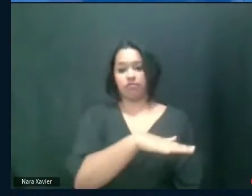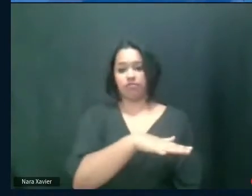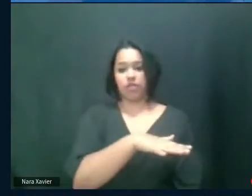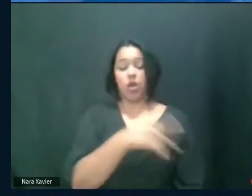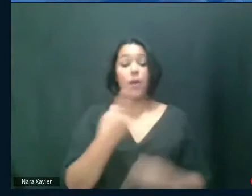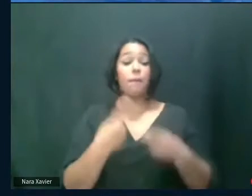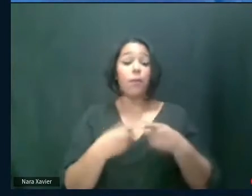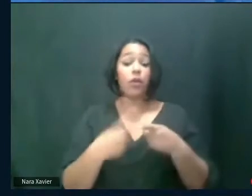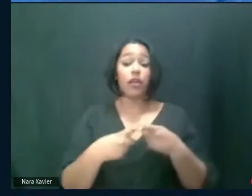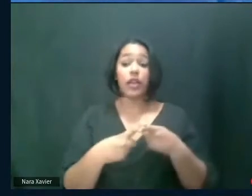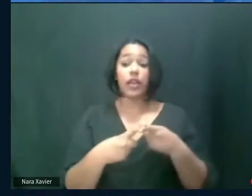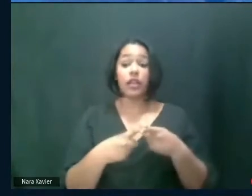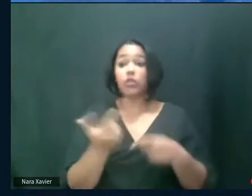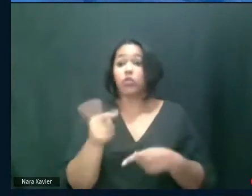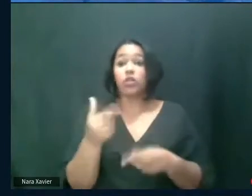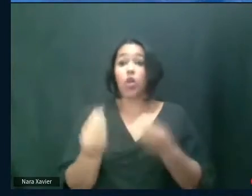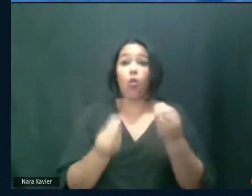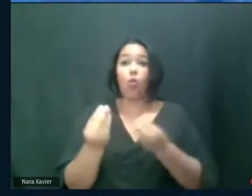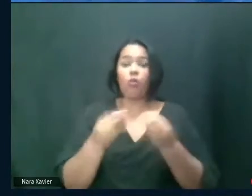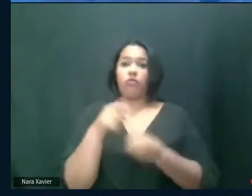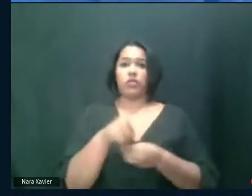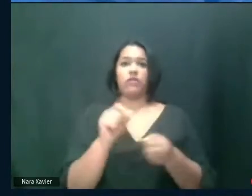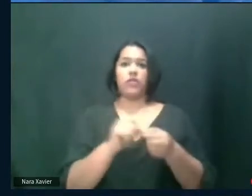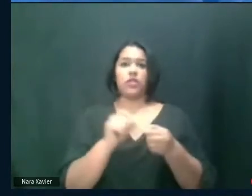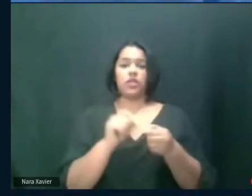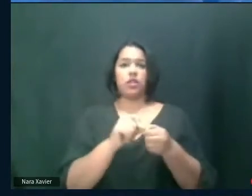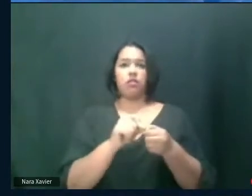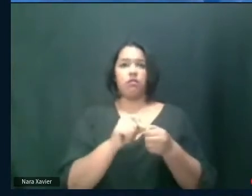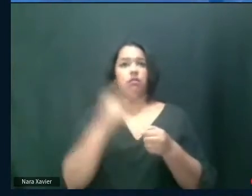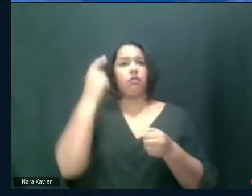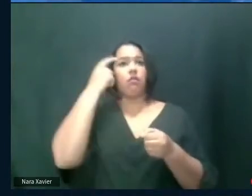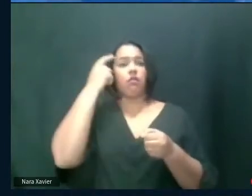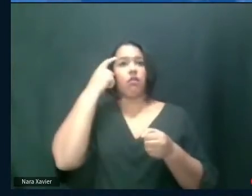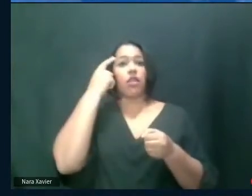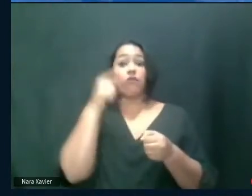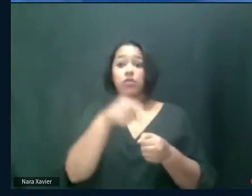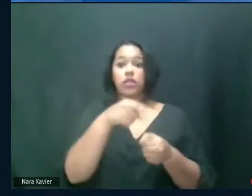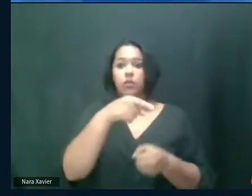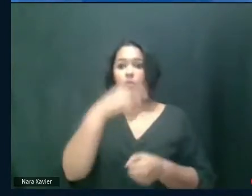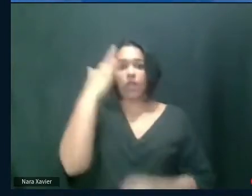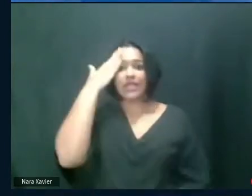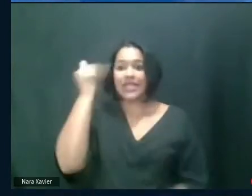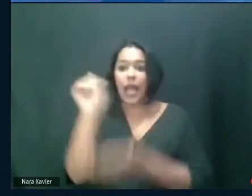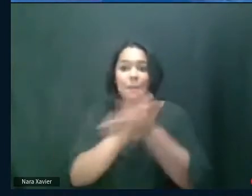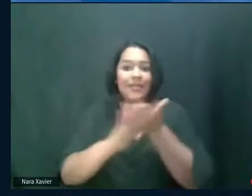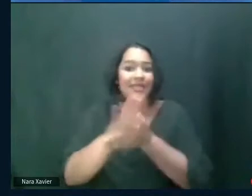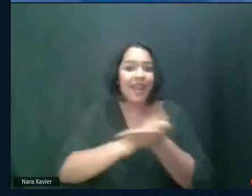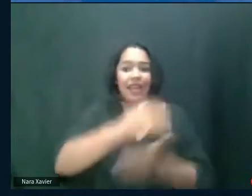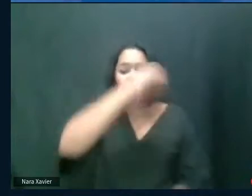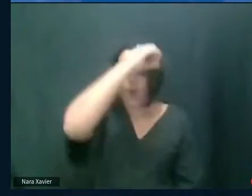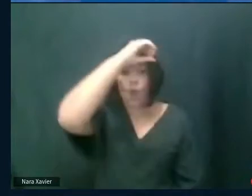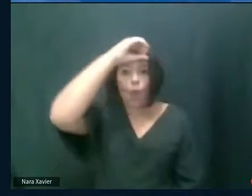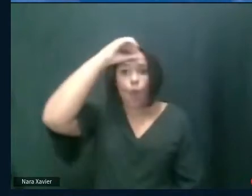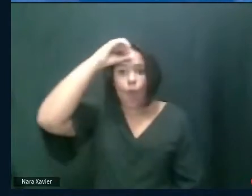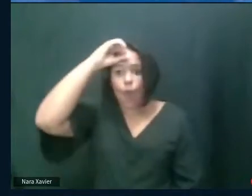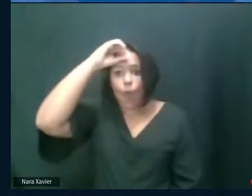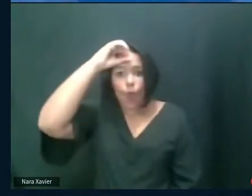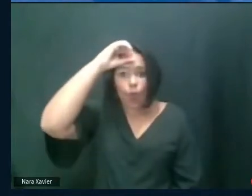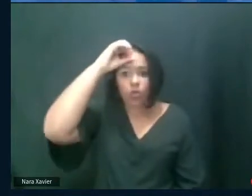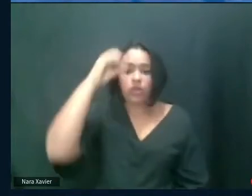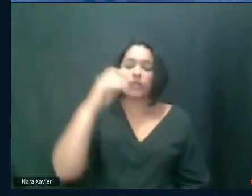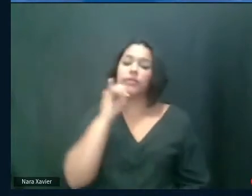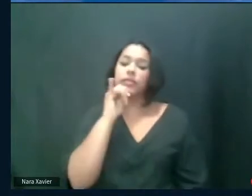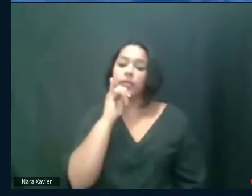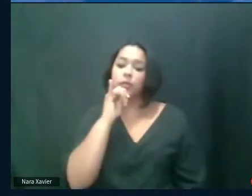você fazer uma reflexão qualitativa se você não sabe nada, no sentido de que pode